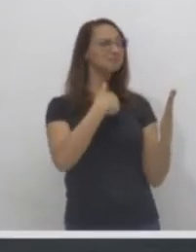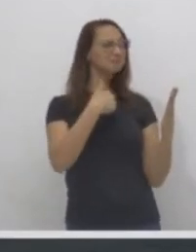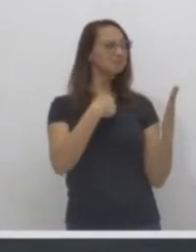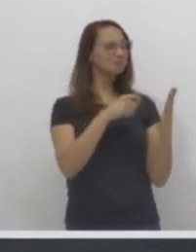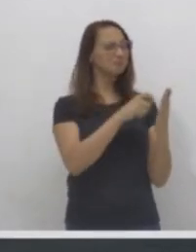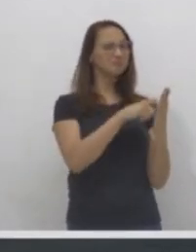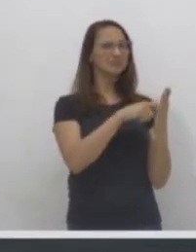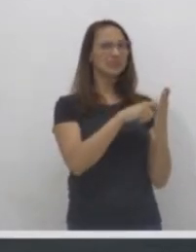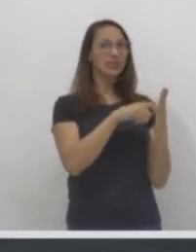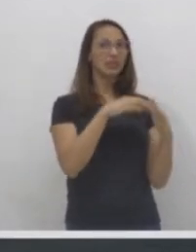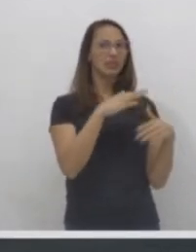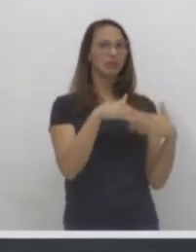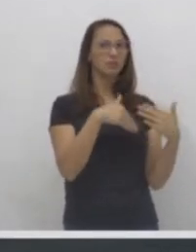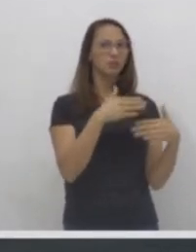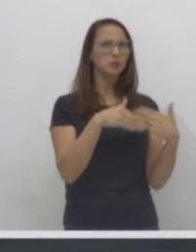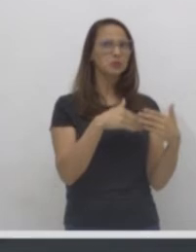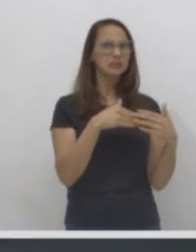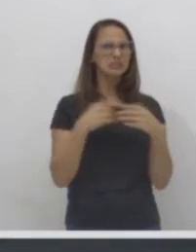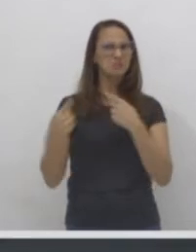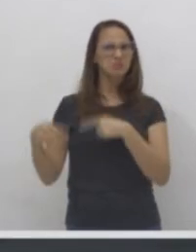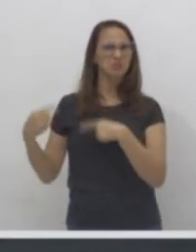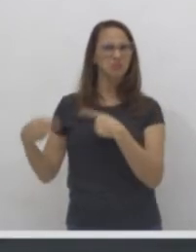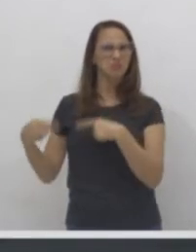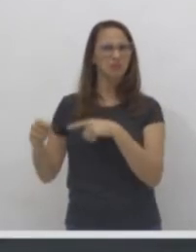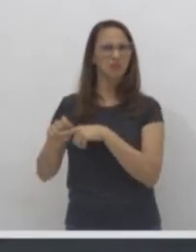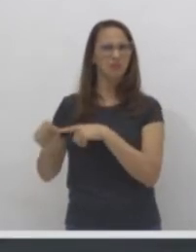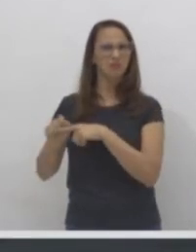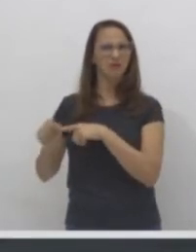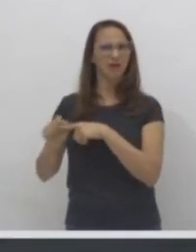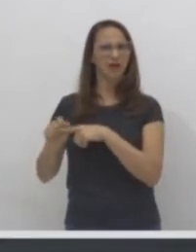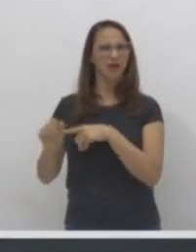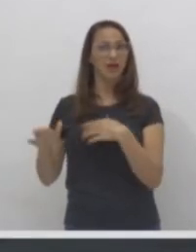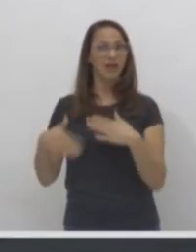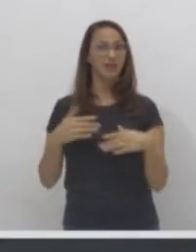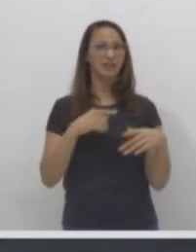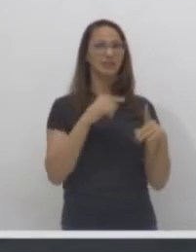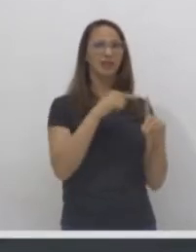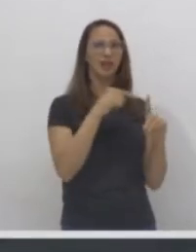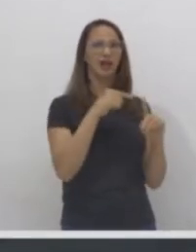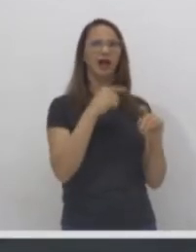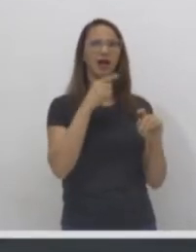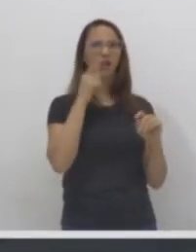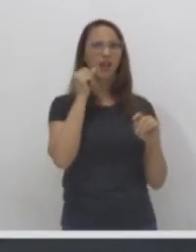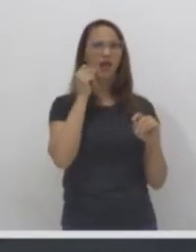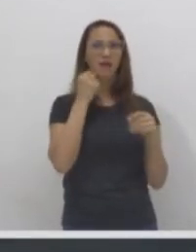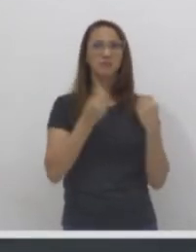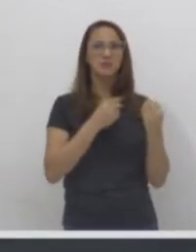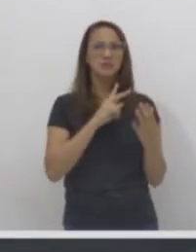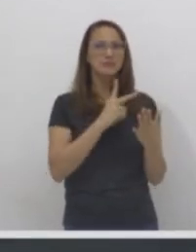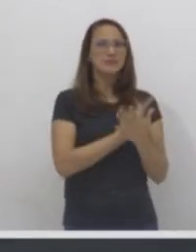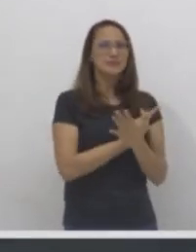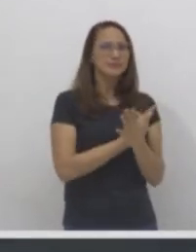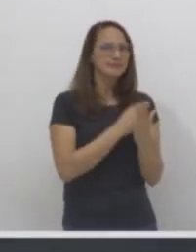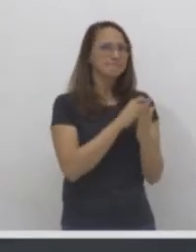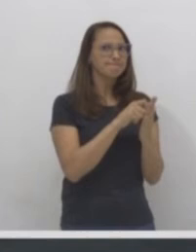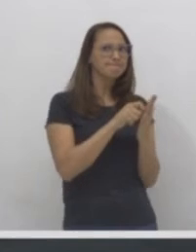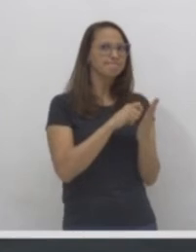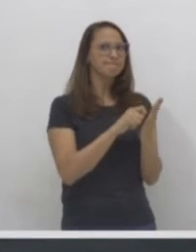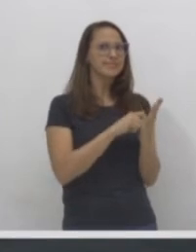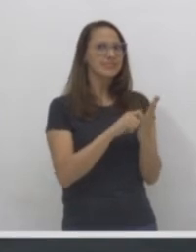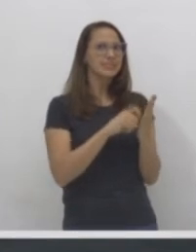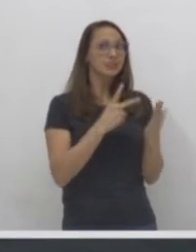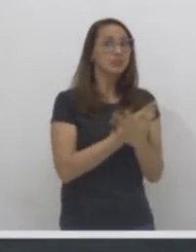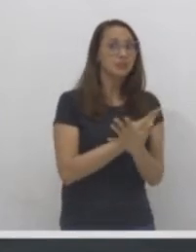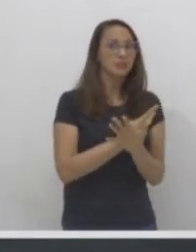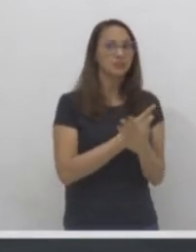fica nervoso, ele já tinha discutido com a borracha. Então, nesse nervosismo, ele começa a errar. E aí você vai gerando uma